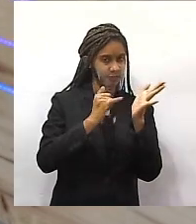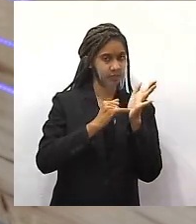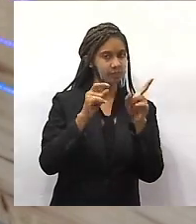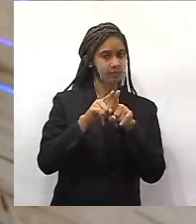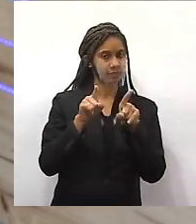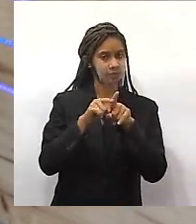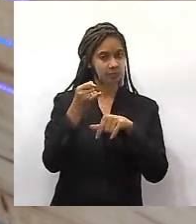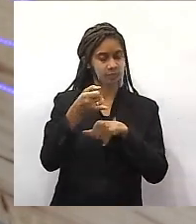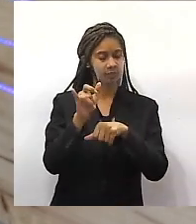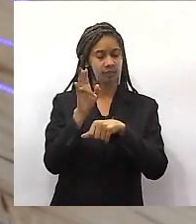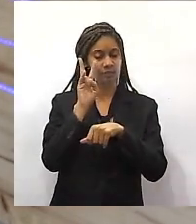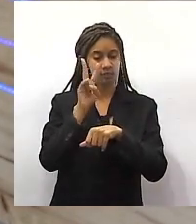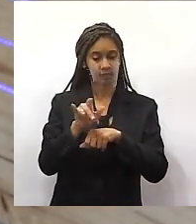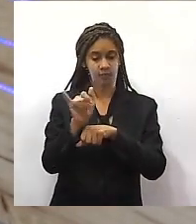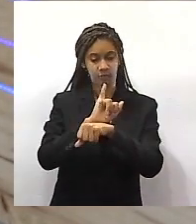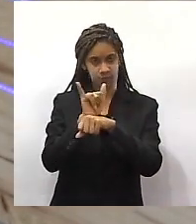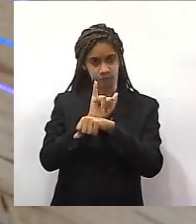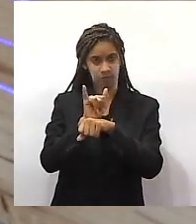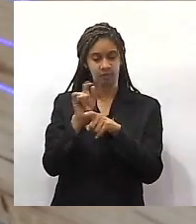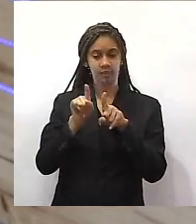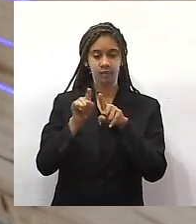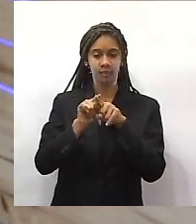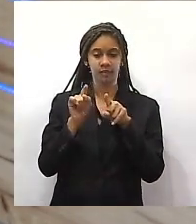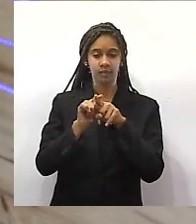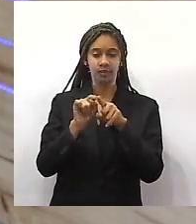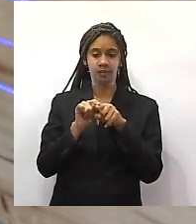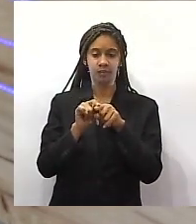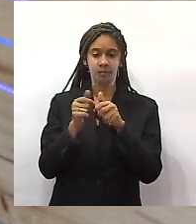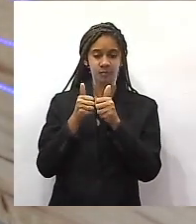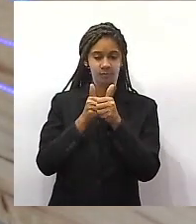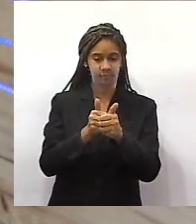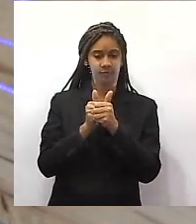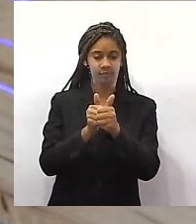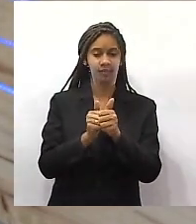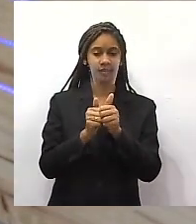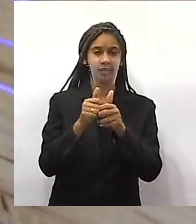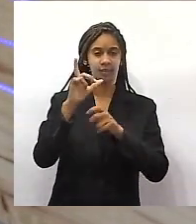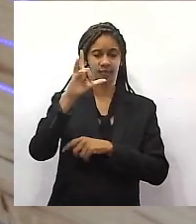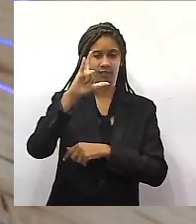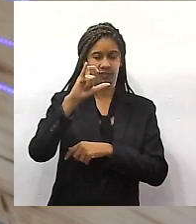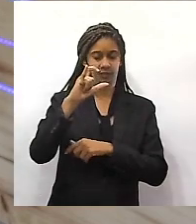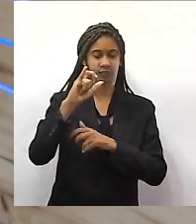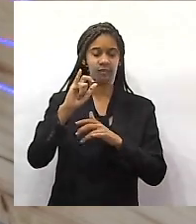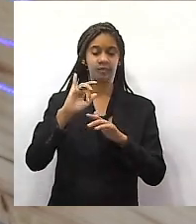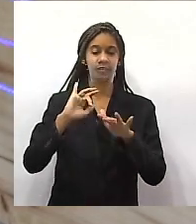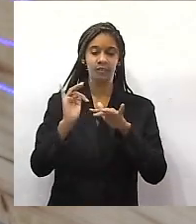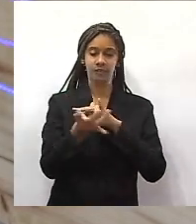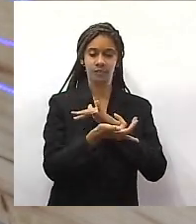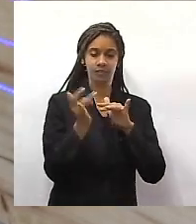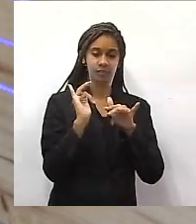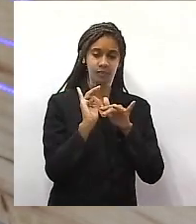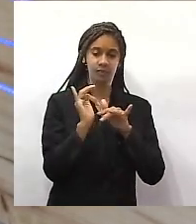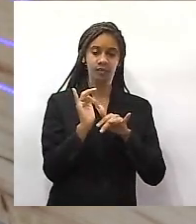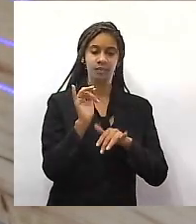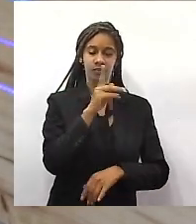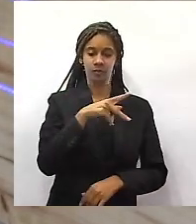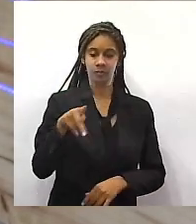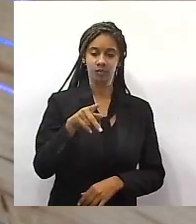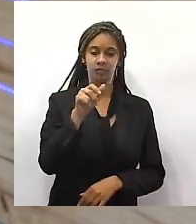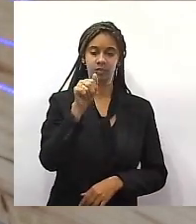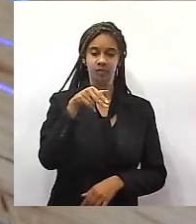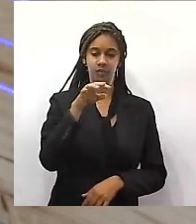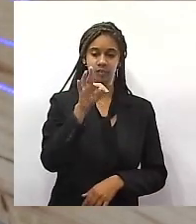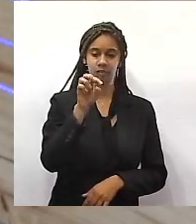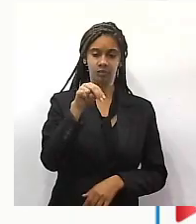YouTube. E também segue o professor Antony, né? Vai aí no Instagram, professor_Antony, se inscreve no canal do